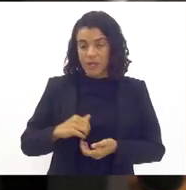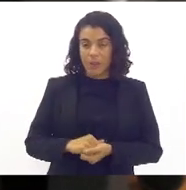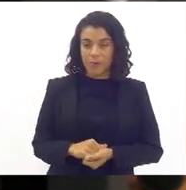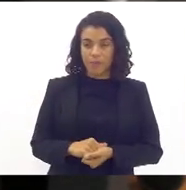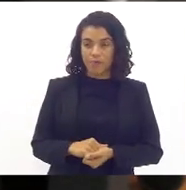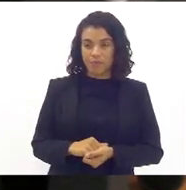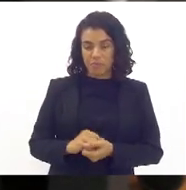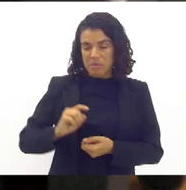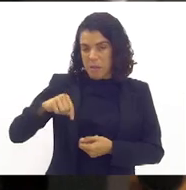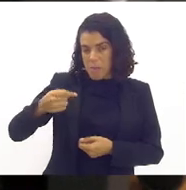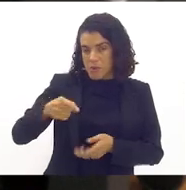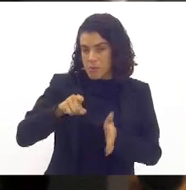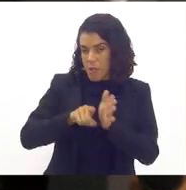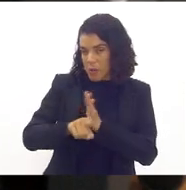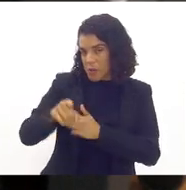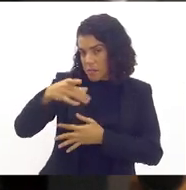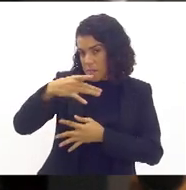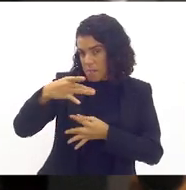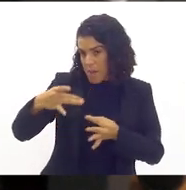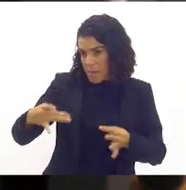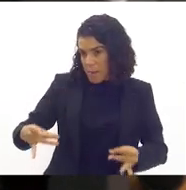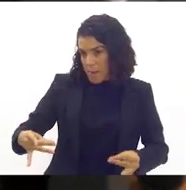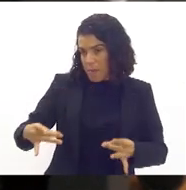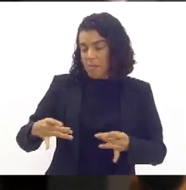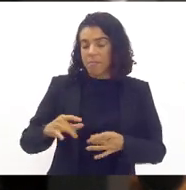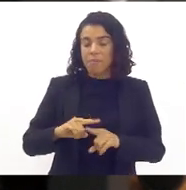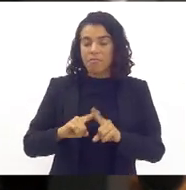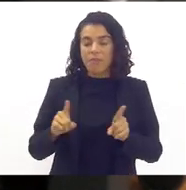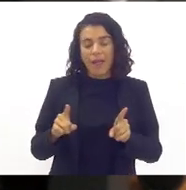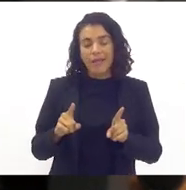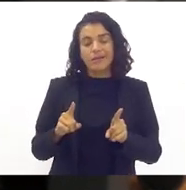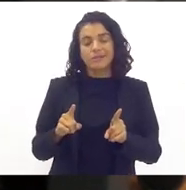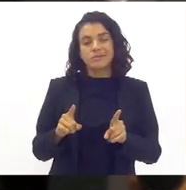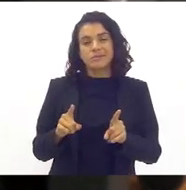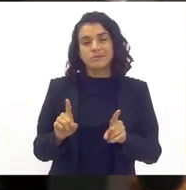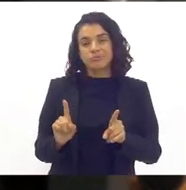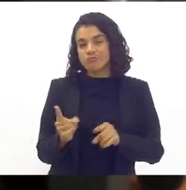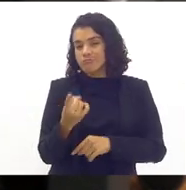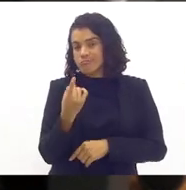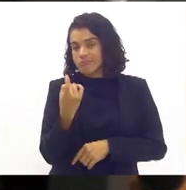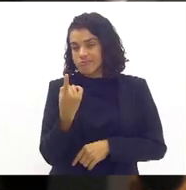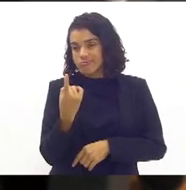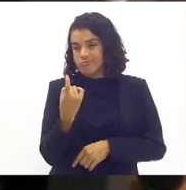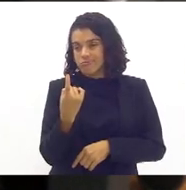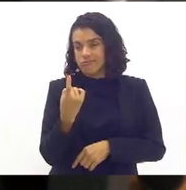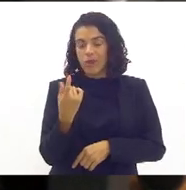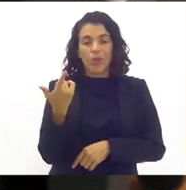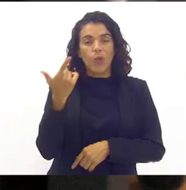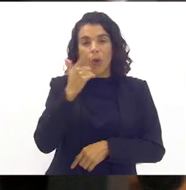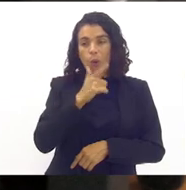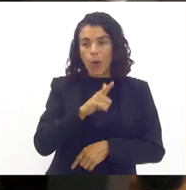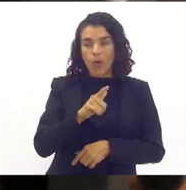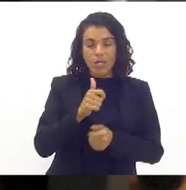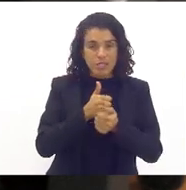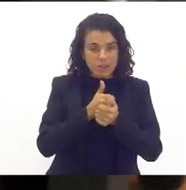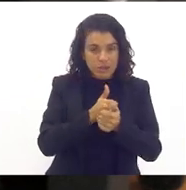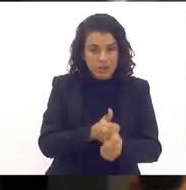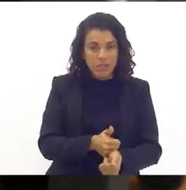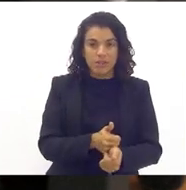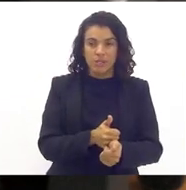depois e o comentário depois. Mas uma coisa que eu não consigo